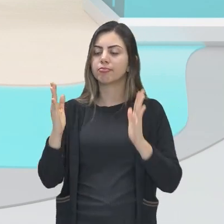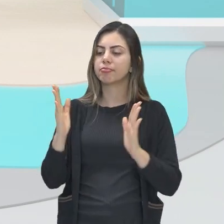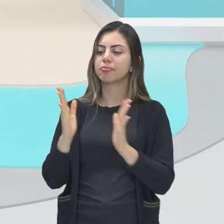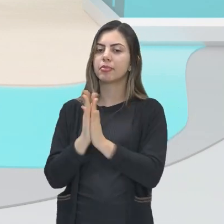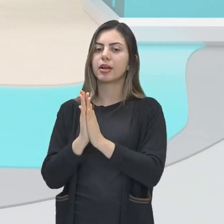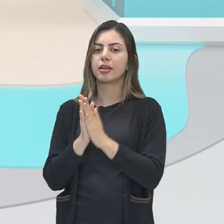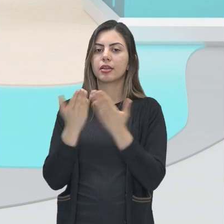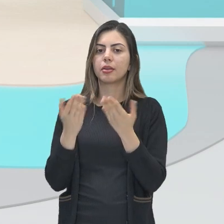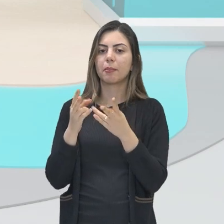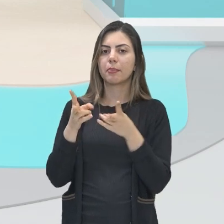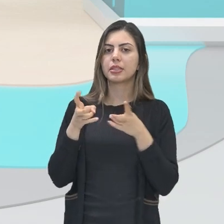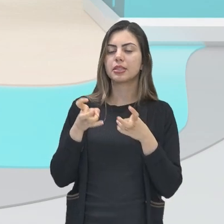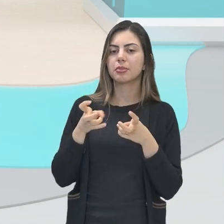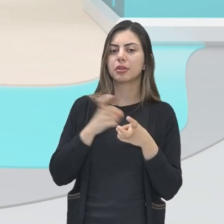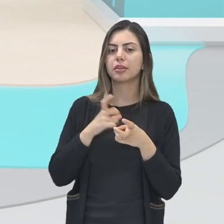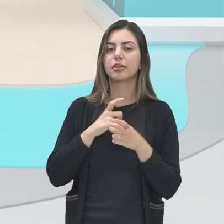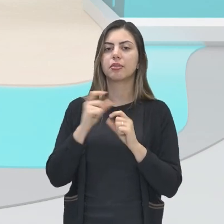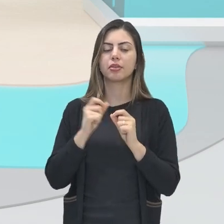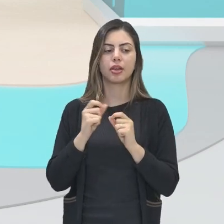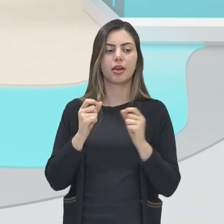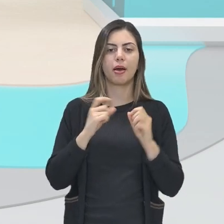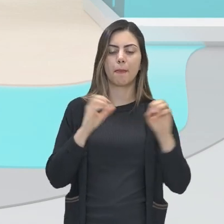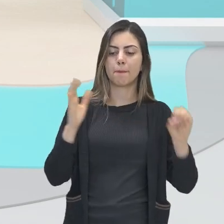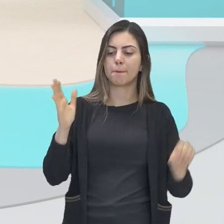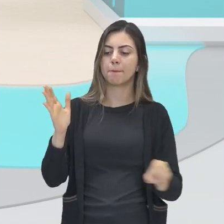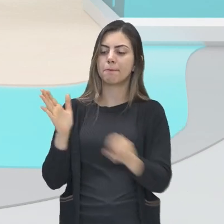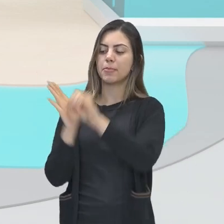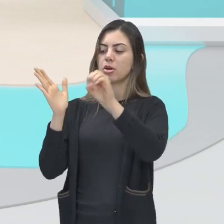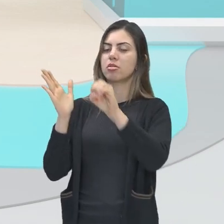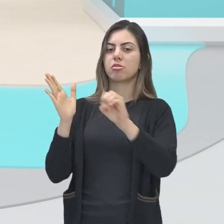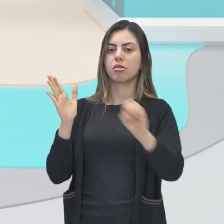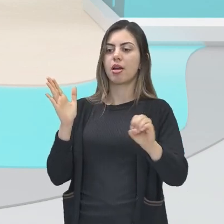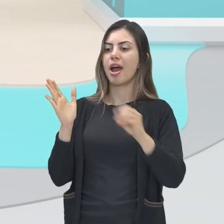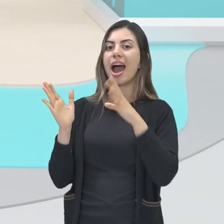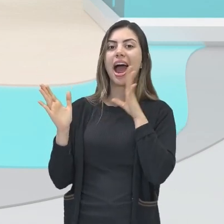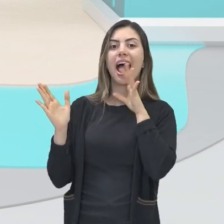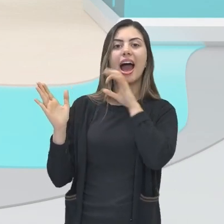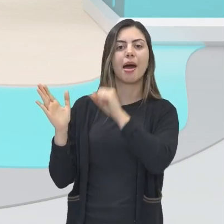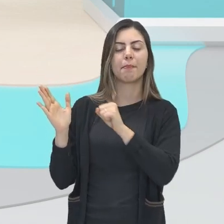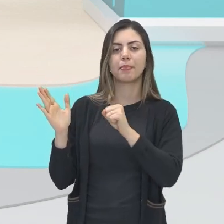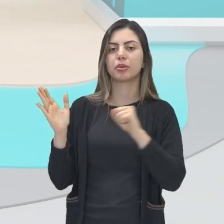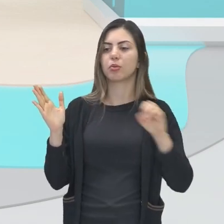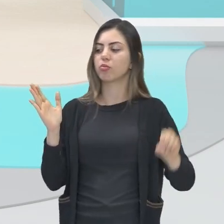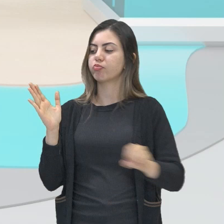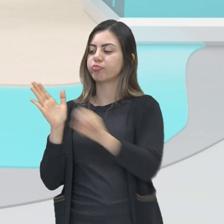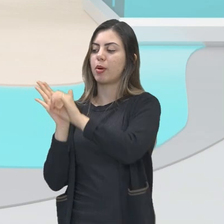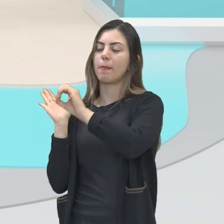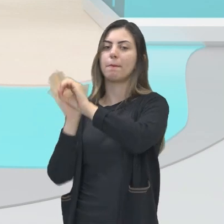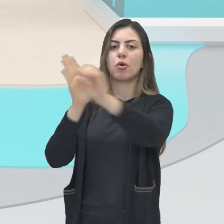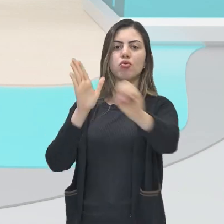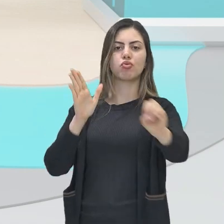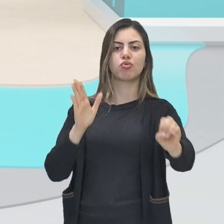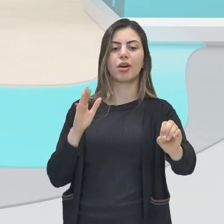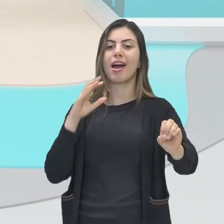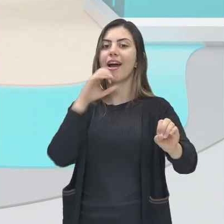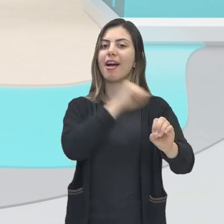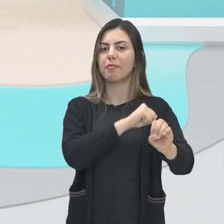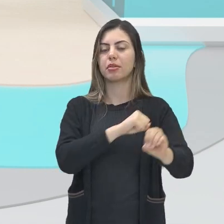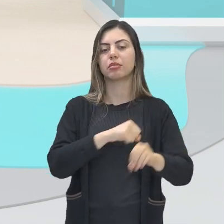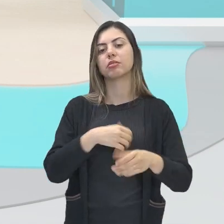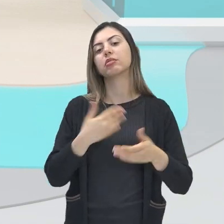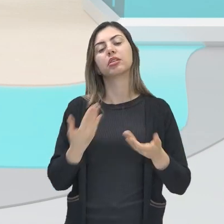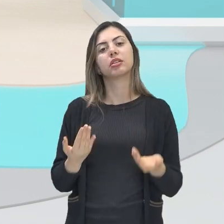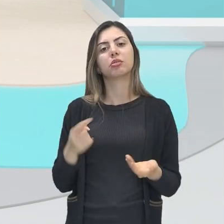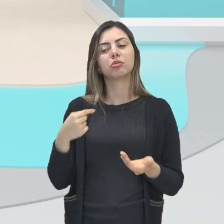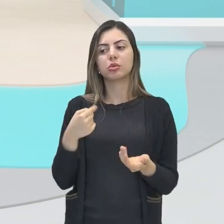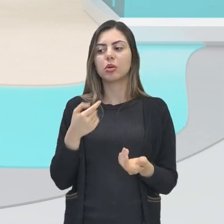bola, essa bola ganhava mais impulsão, né, porque recebia aquela energia e impulsionava. Então,